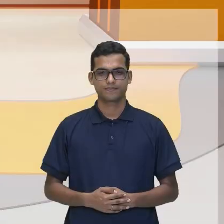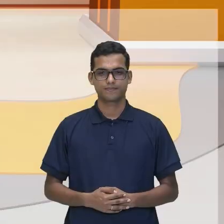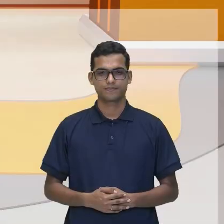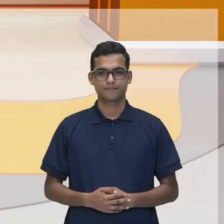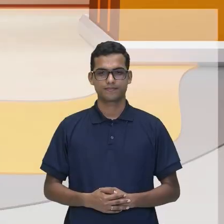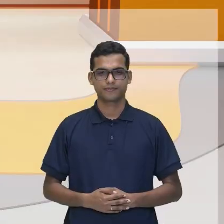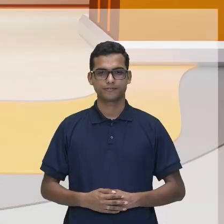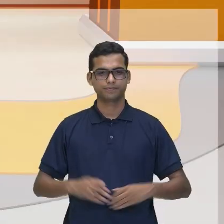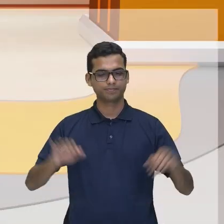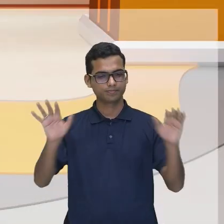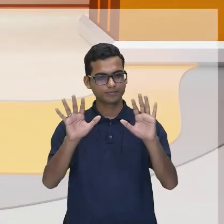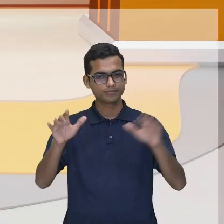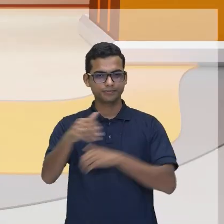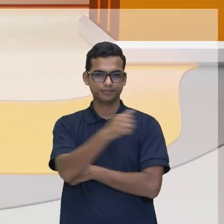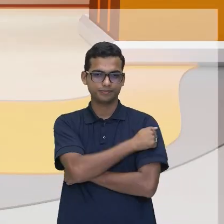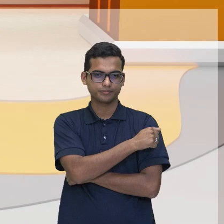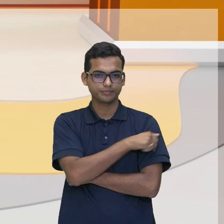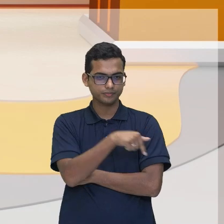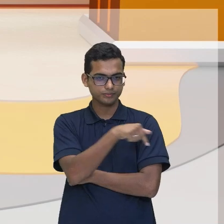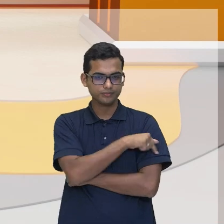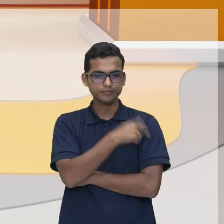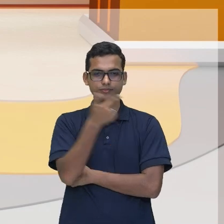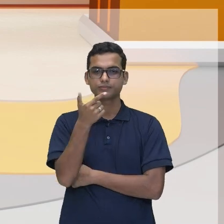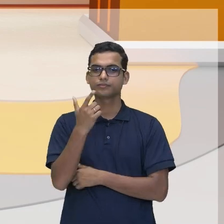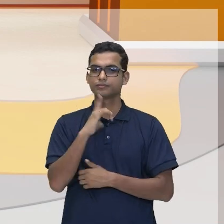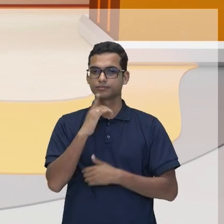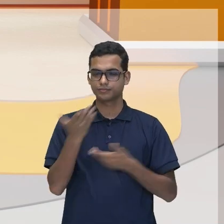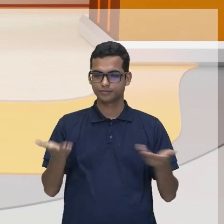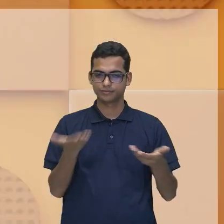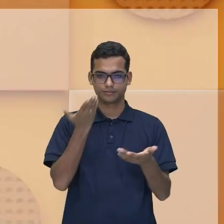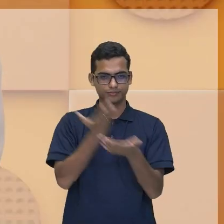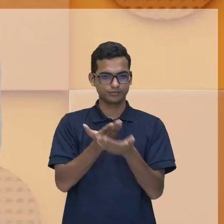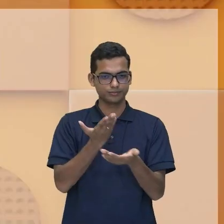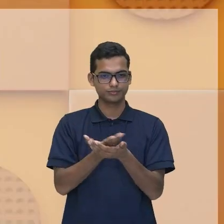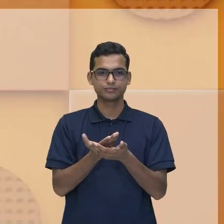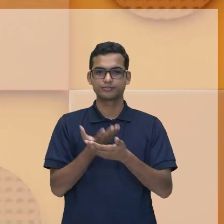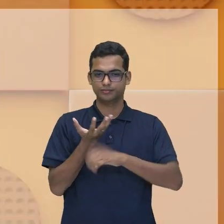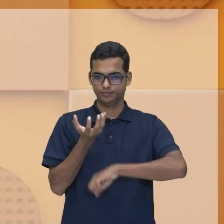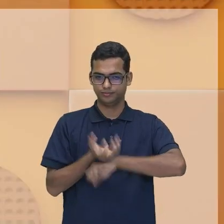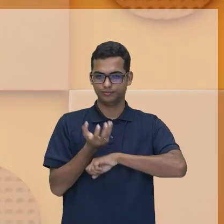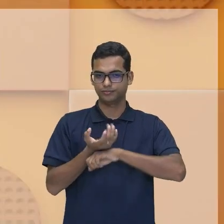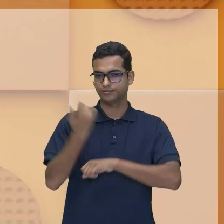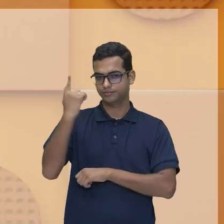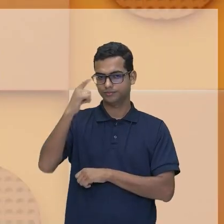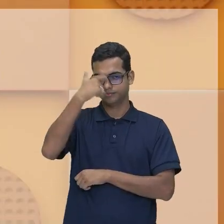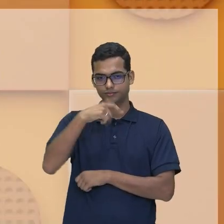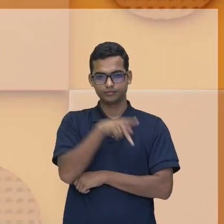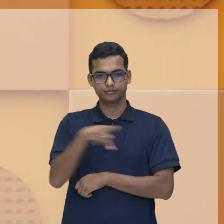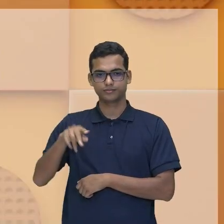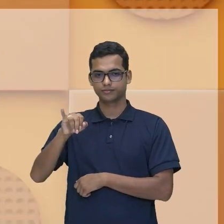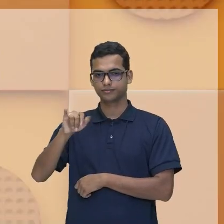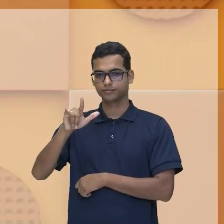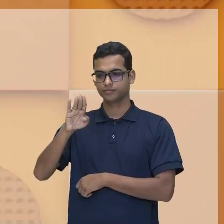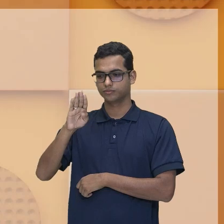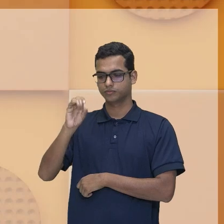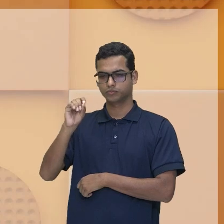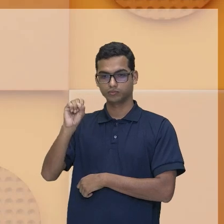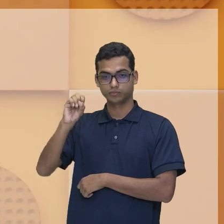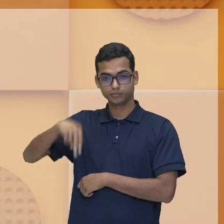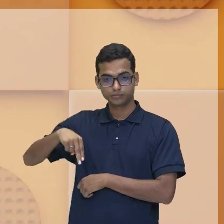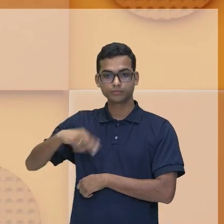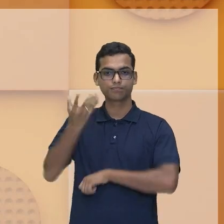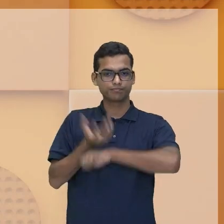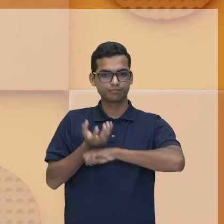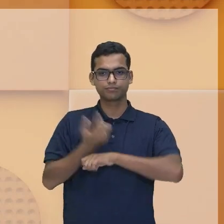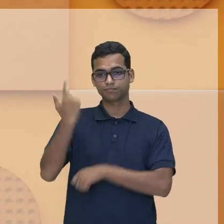Olá, galerinha do 7º ano. Estamos de volta para mais uma aula de Geografia. Eu sou o professor Ilbson do Nascimento, do componente de Geografia, e